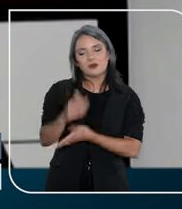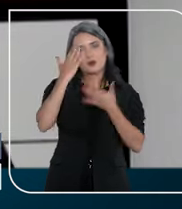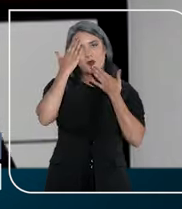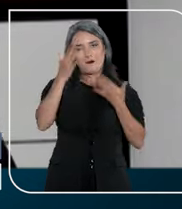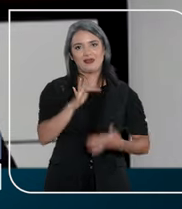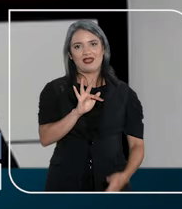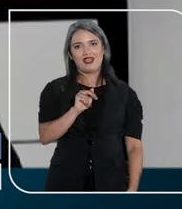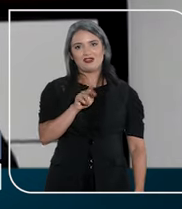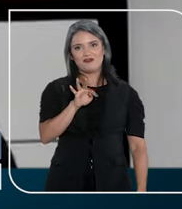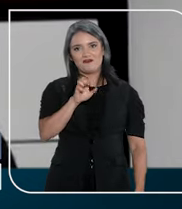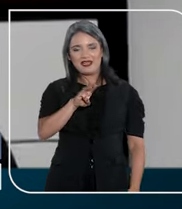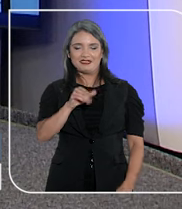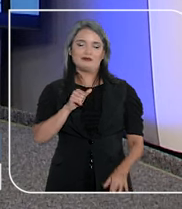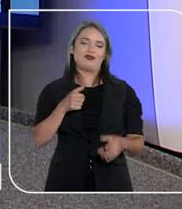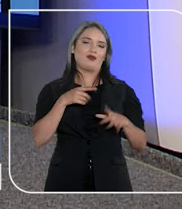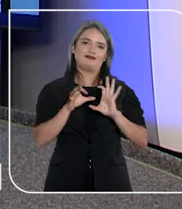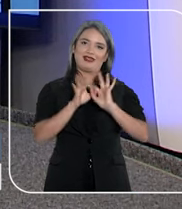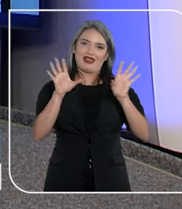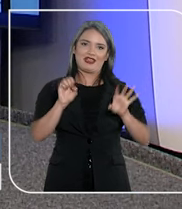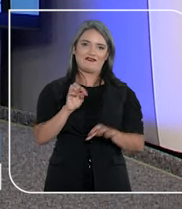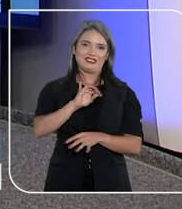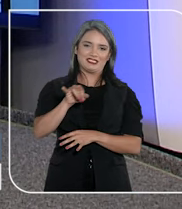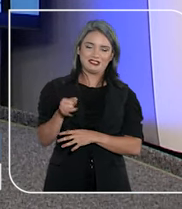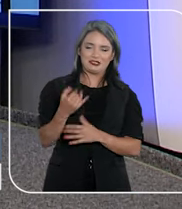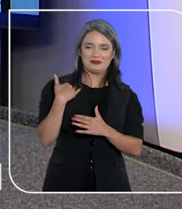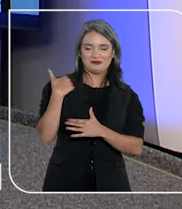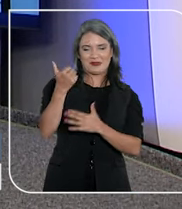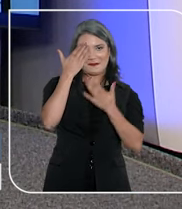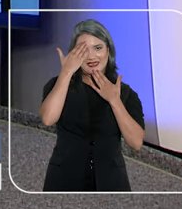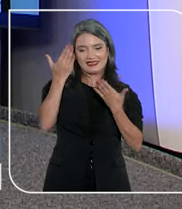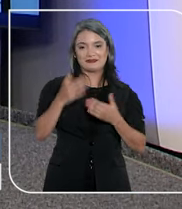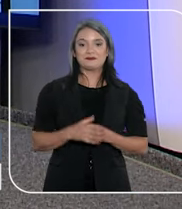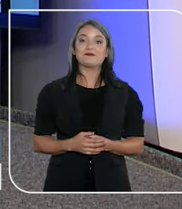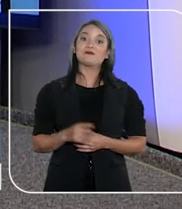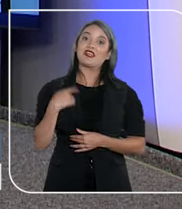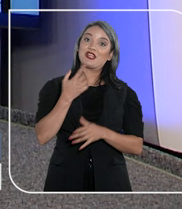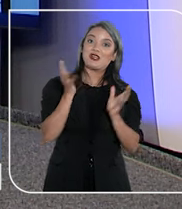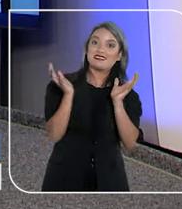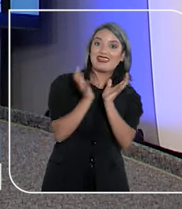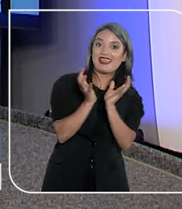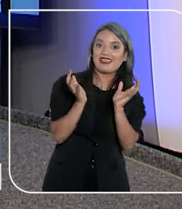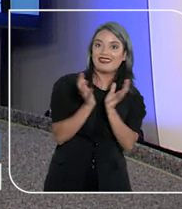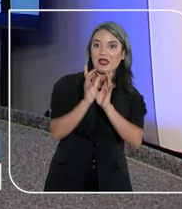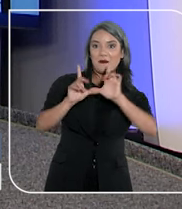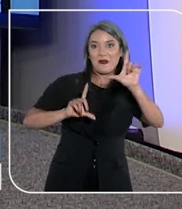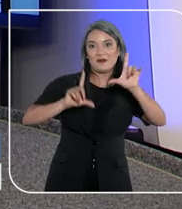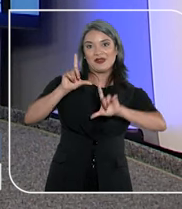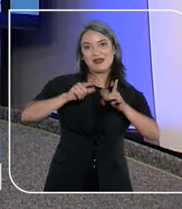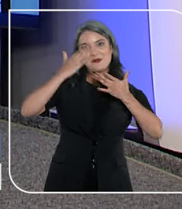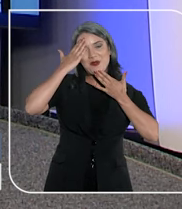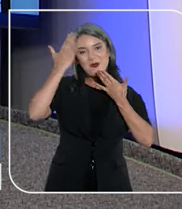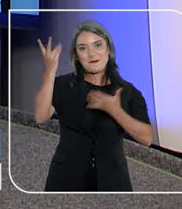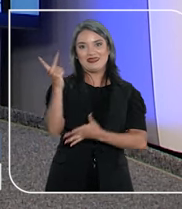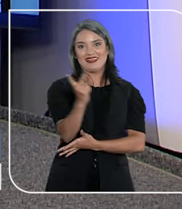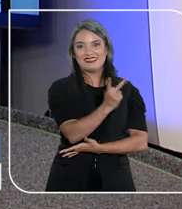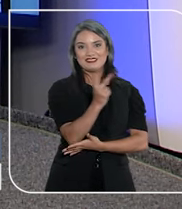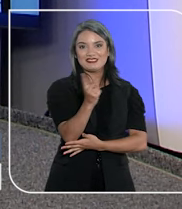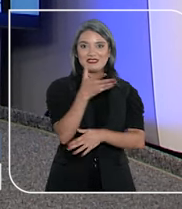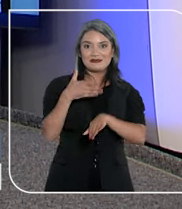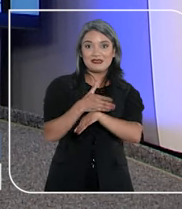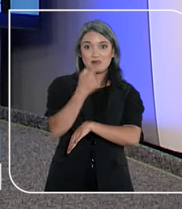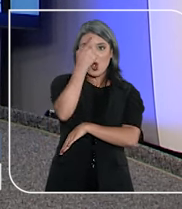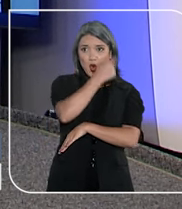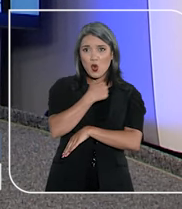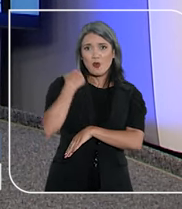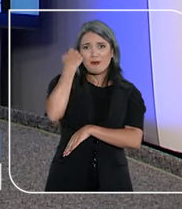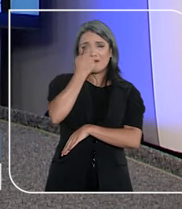disposição. Muito obrigado. Nós todos aqui da equipe do Entender Direito agradecemos a ambos a participação. Uma hora é muito